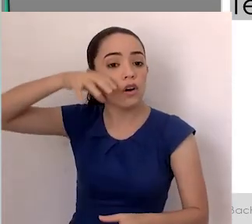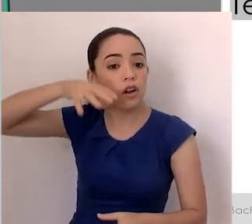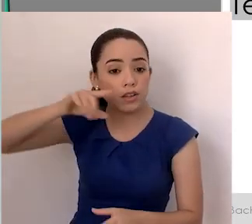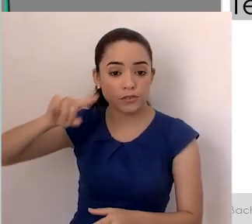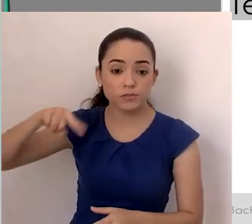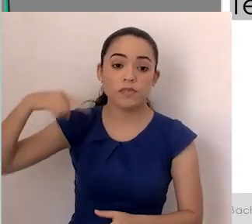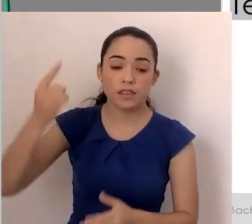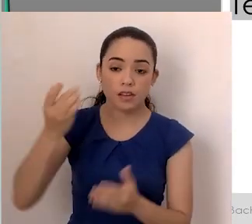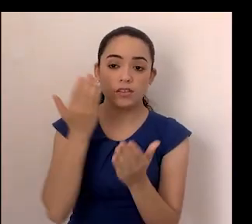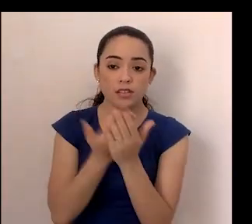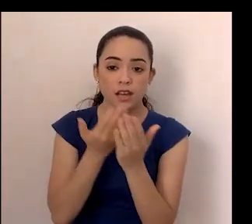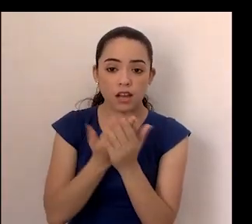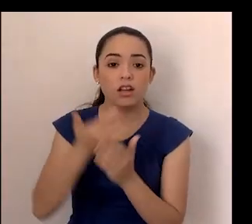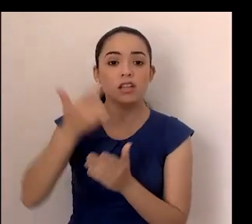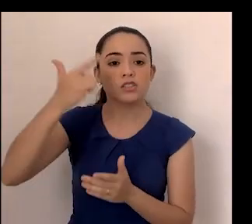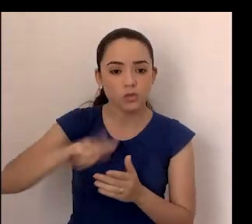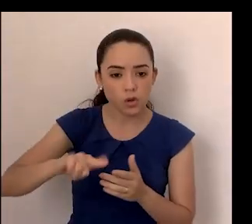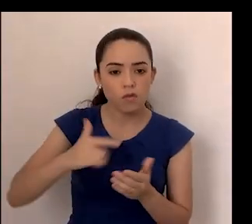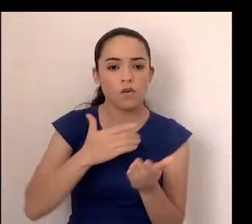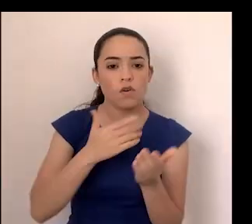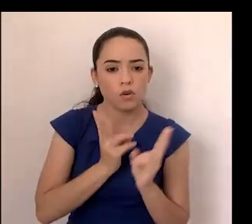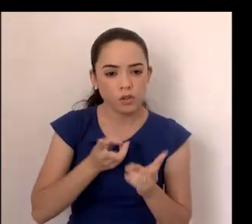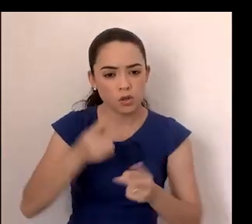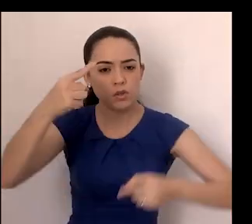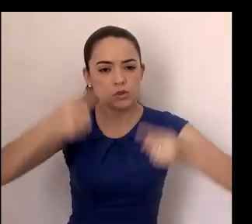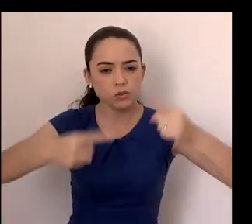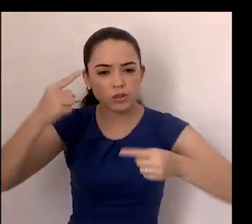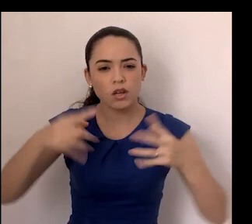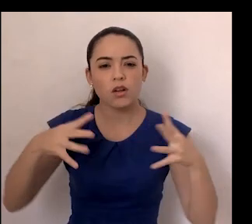colágenas. Na próxima aula,